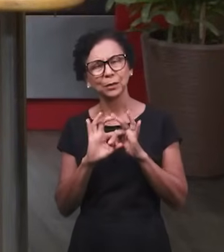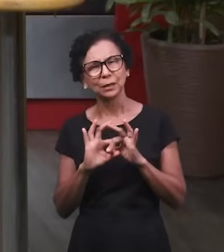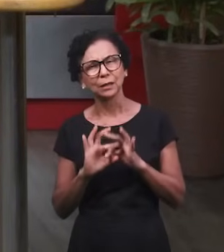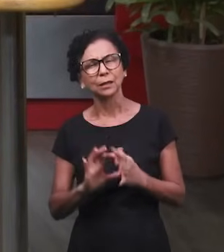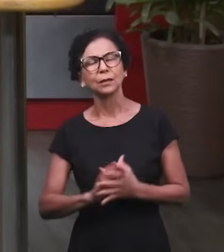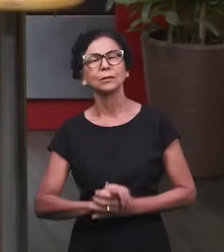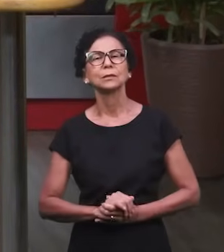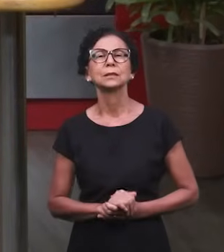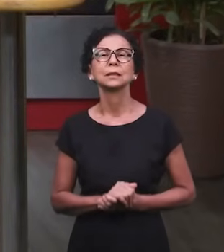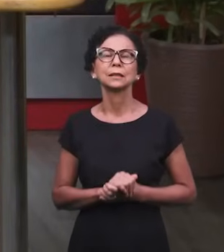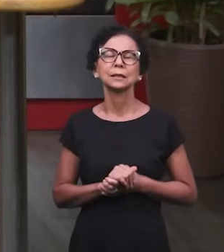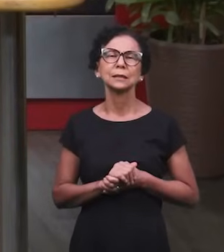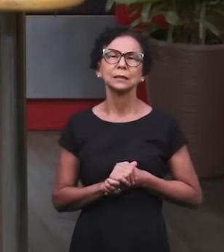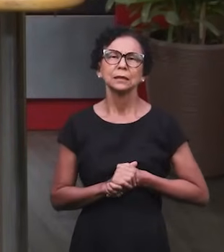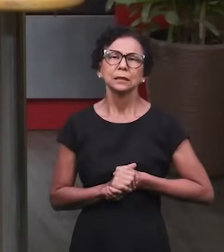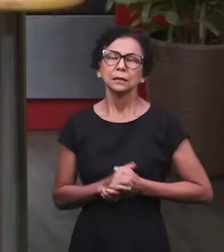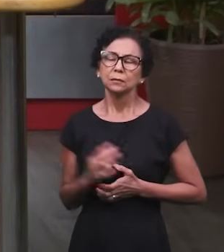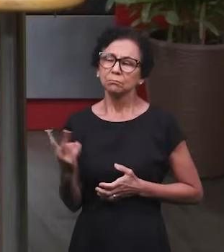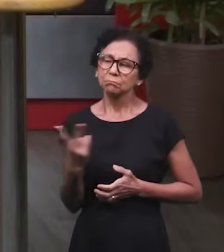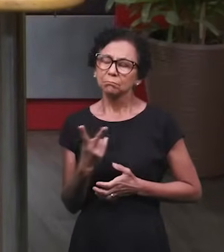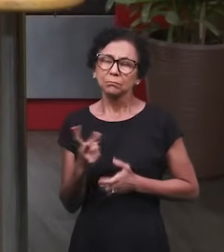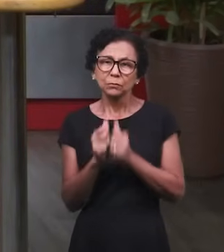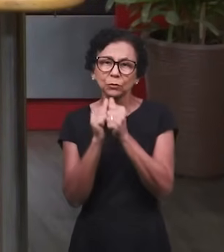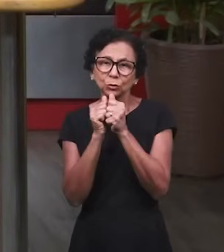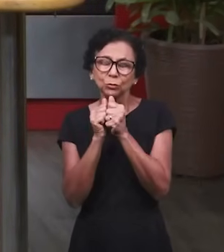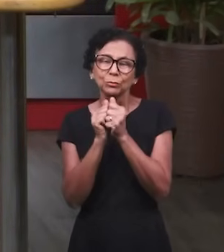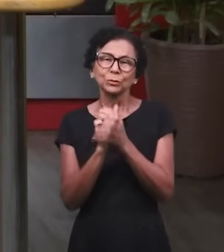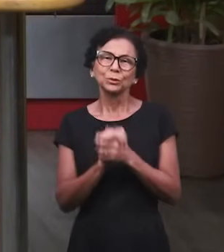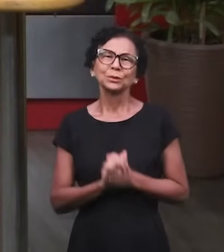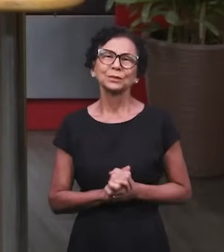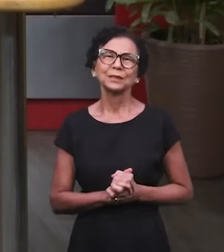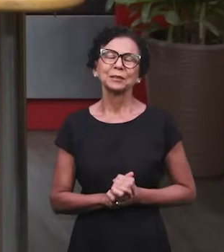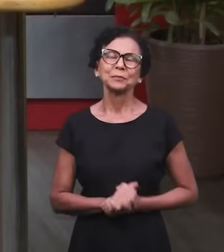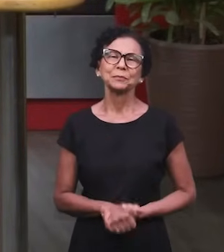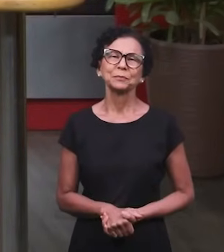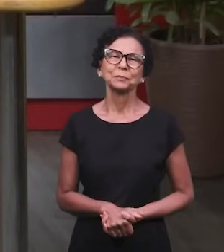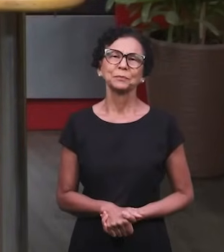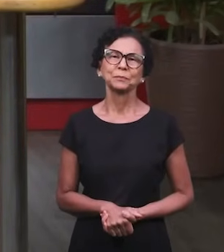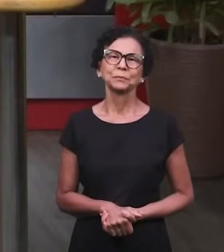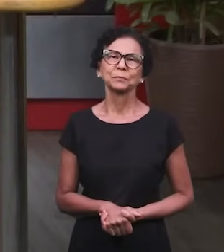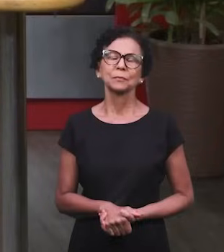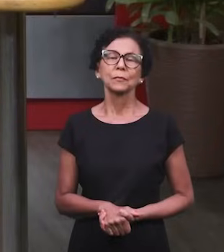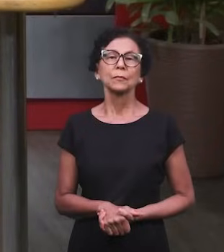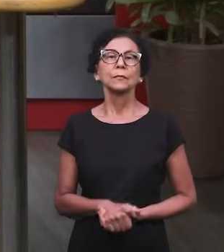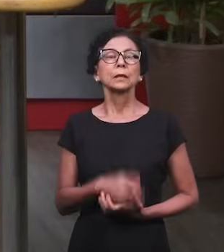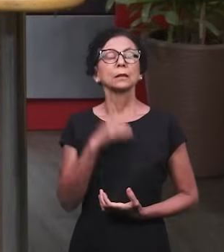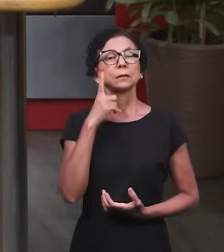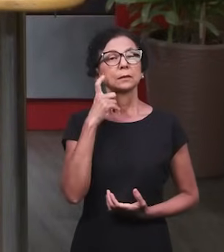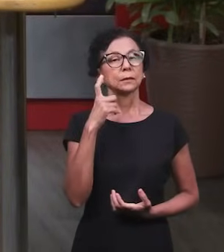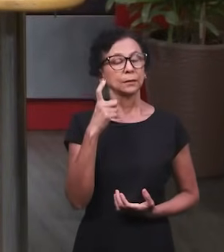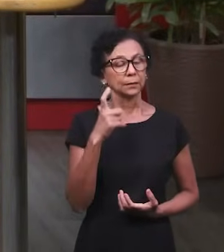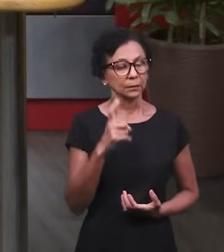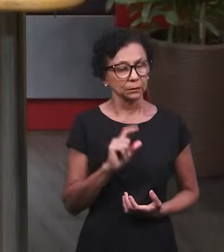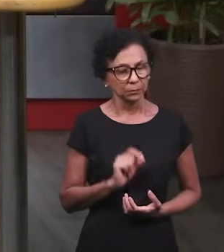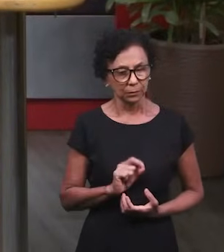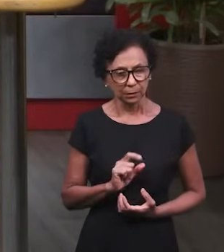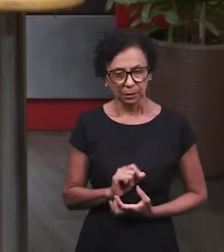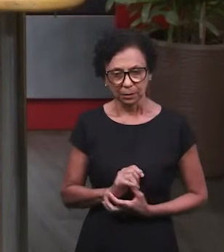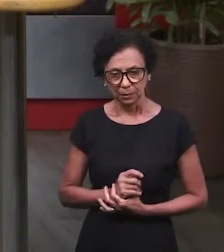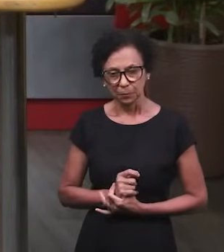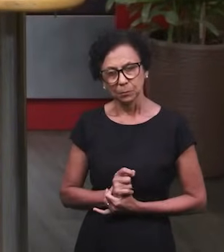mesma habitação Ou seja é viver juntos né e é interessante que a orientação